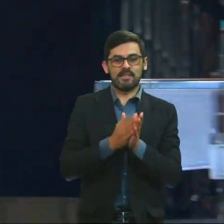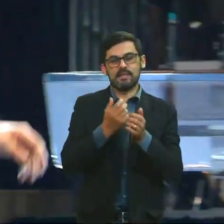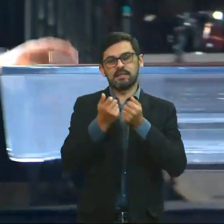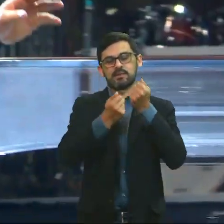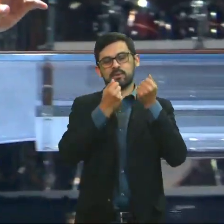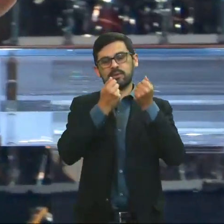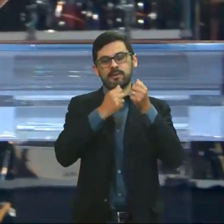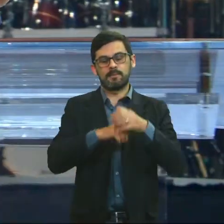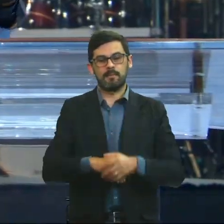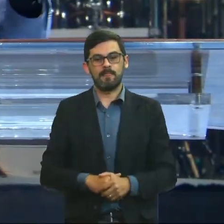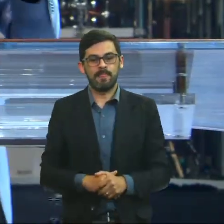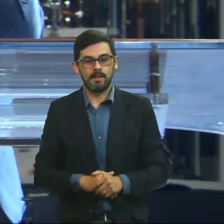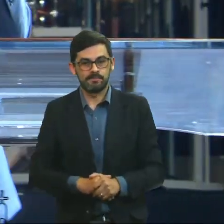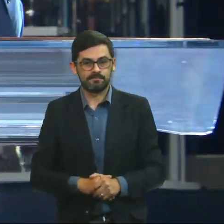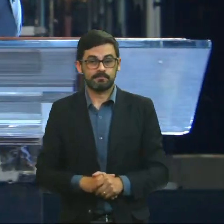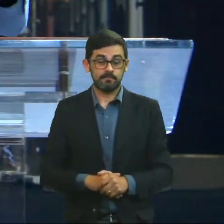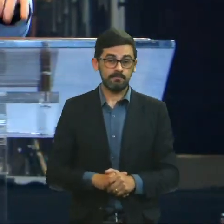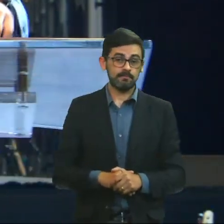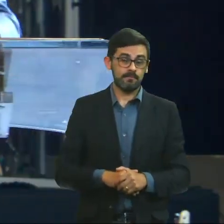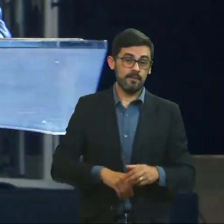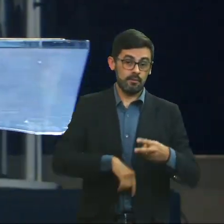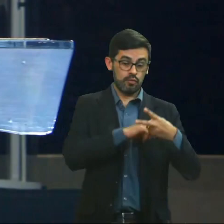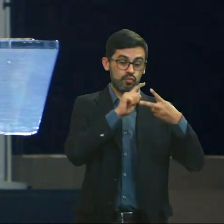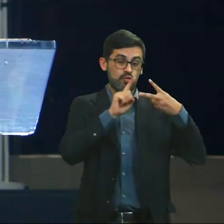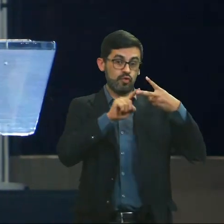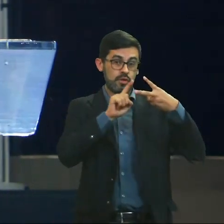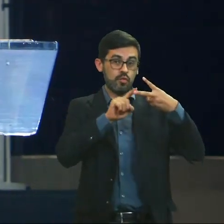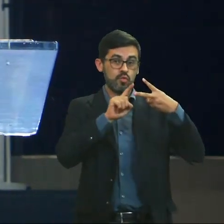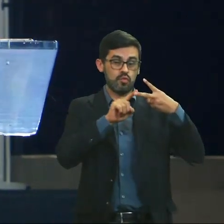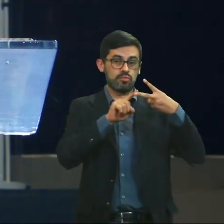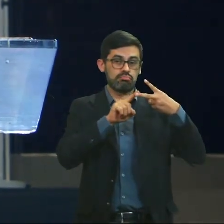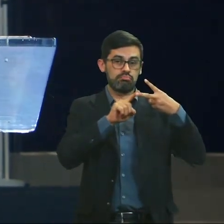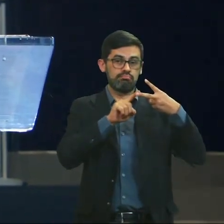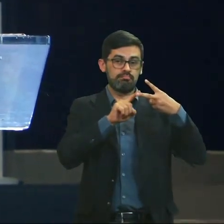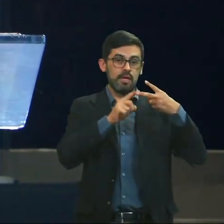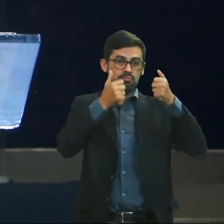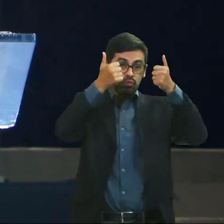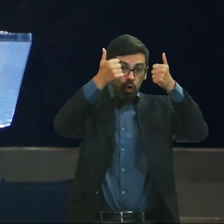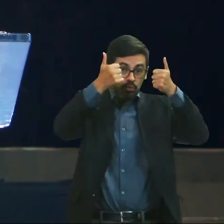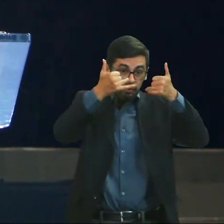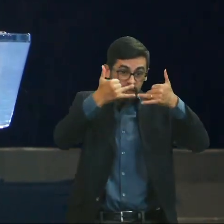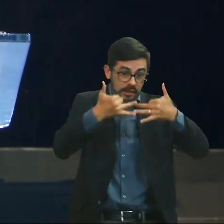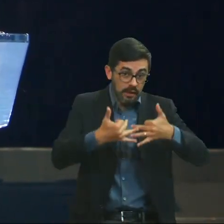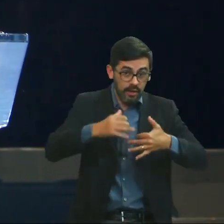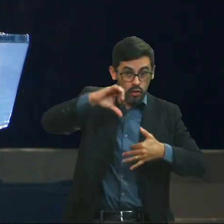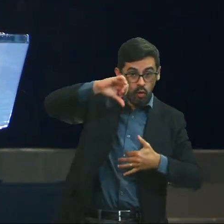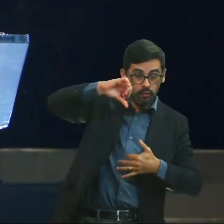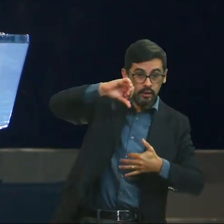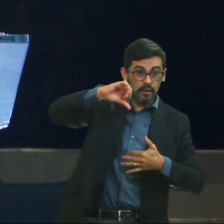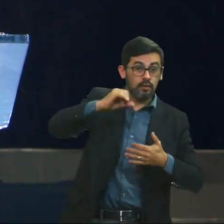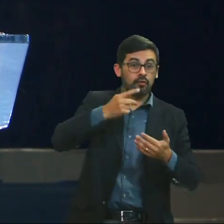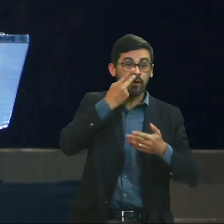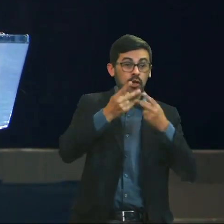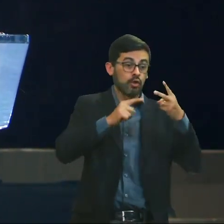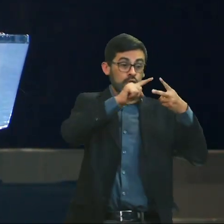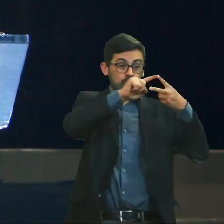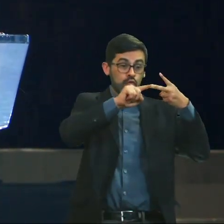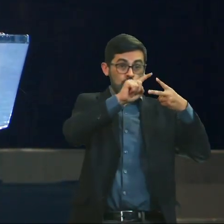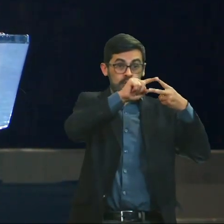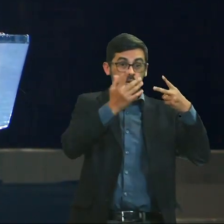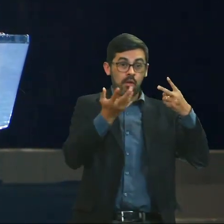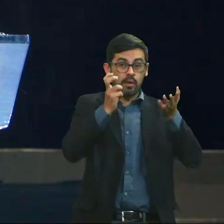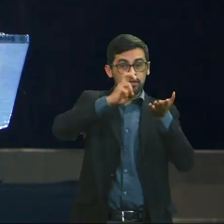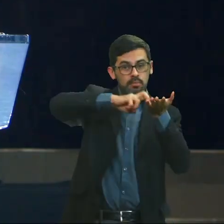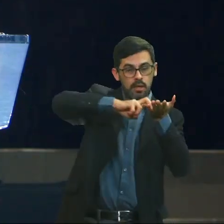Segundo princípio, eu vou falar de 4 princípios. Na verdade aqui tem 9, tá? Eu vou falar 2 agora de manhã e 2